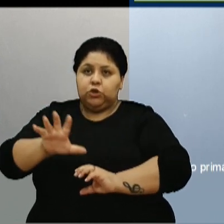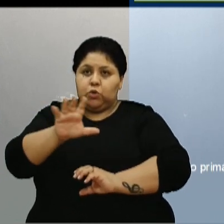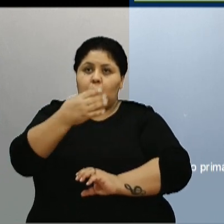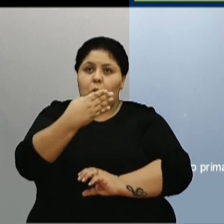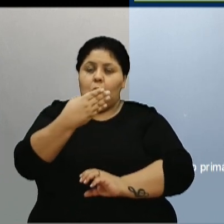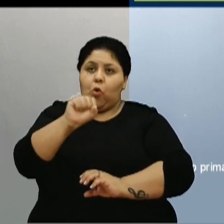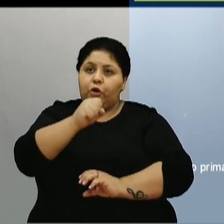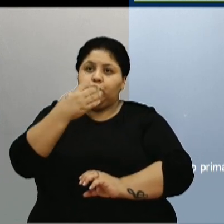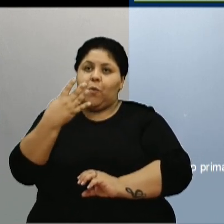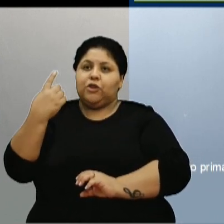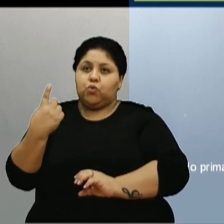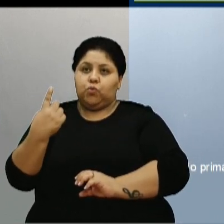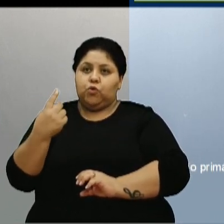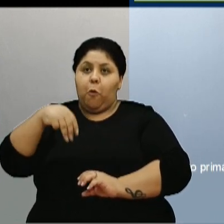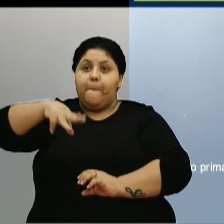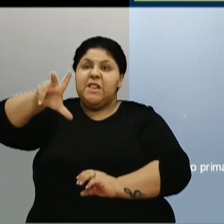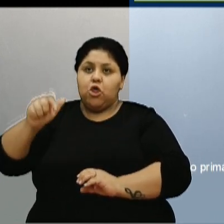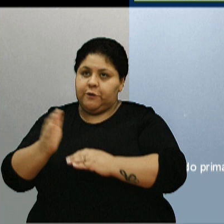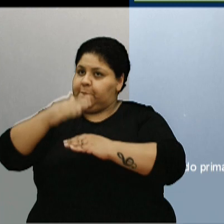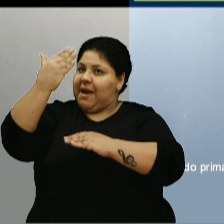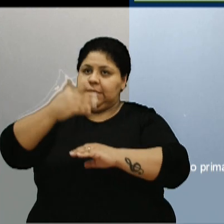841.859 milhões.